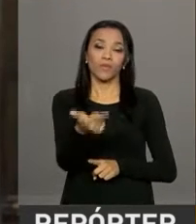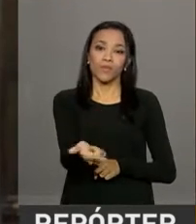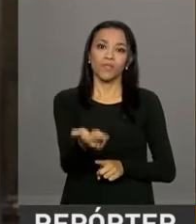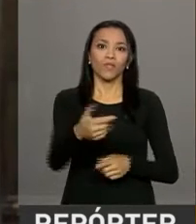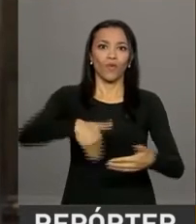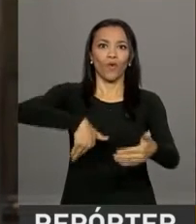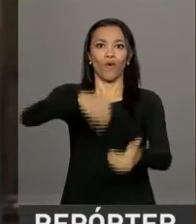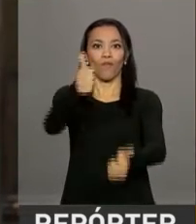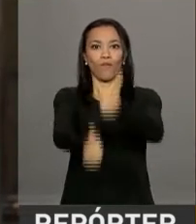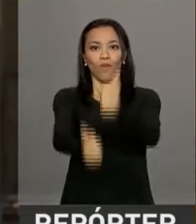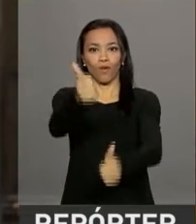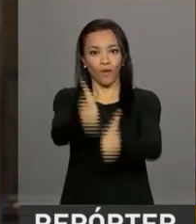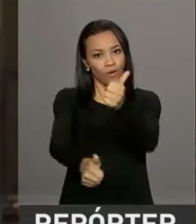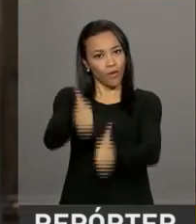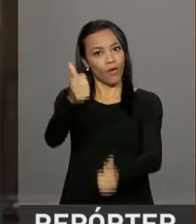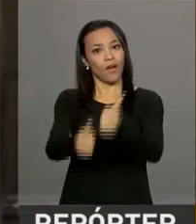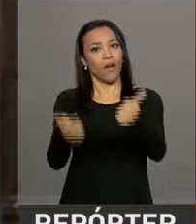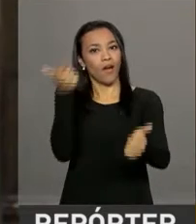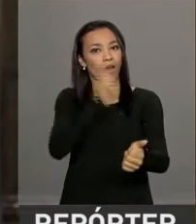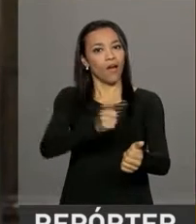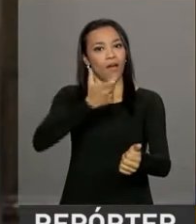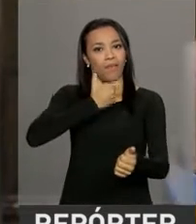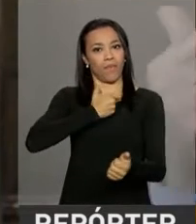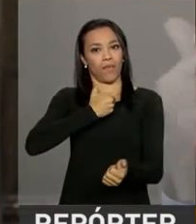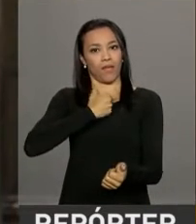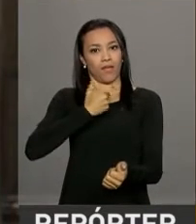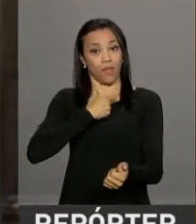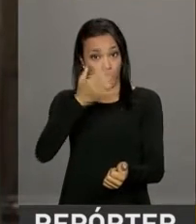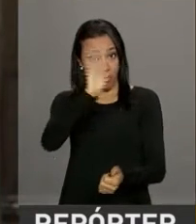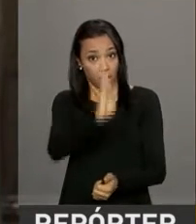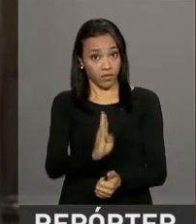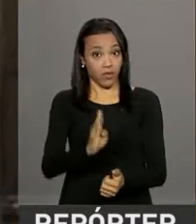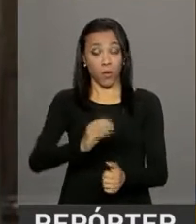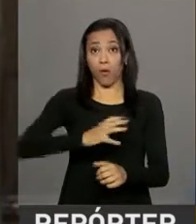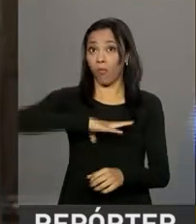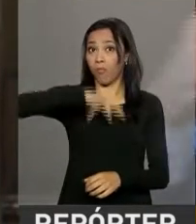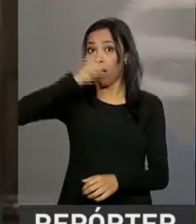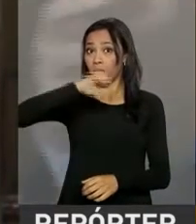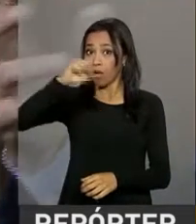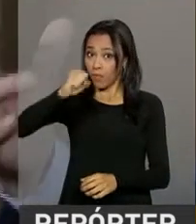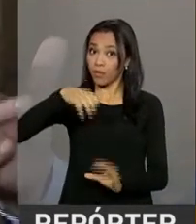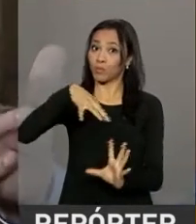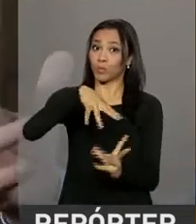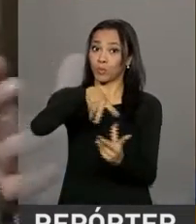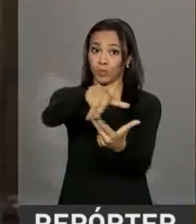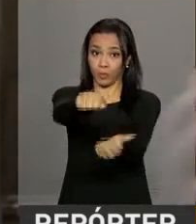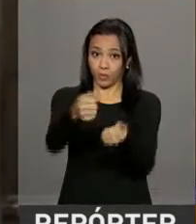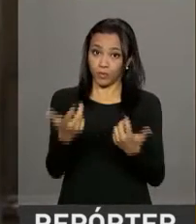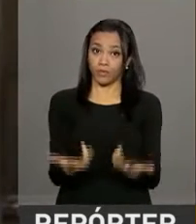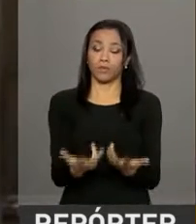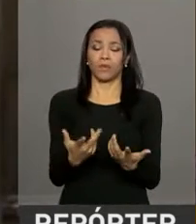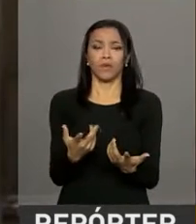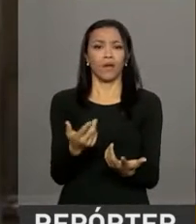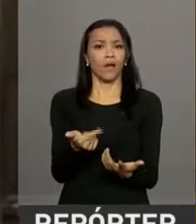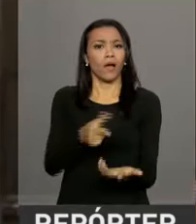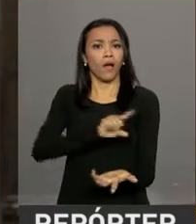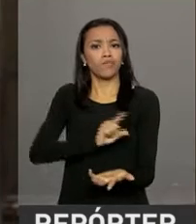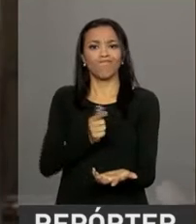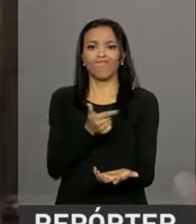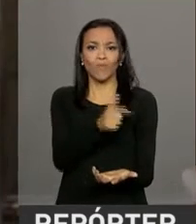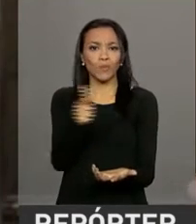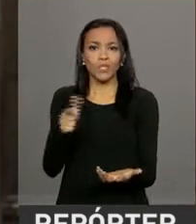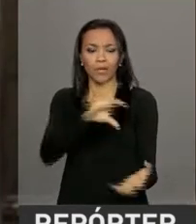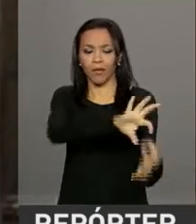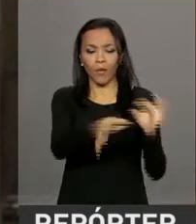futebol que o brasil apesar de ser o maior campeão do mundo nós somos o país tem mais campeonatos mundiais não tinha o título